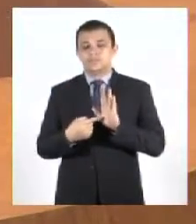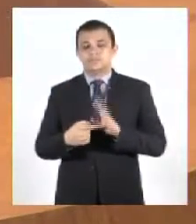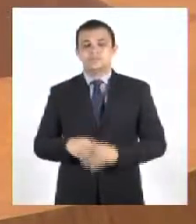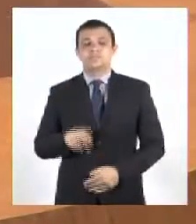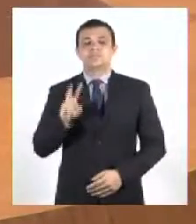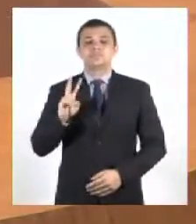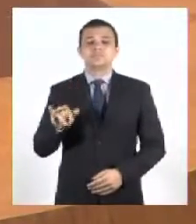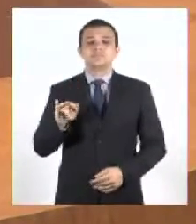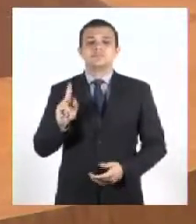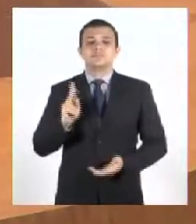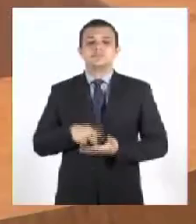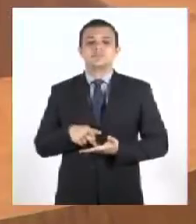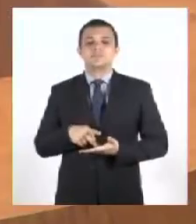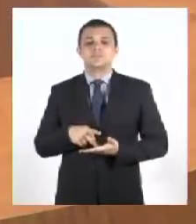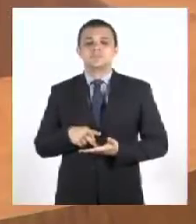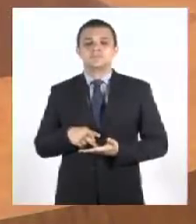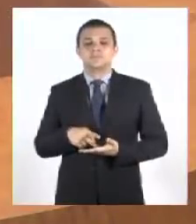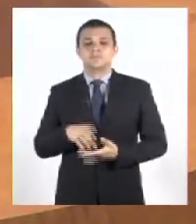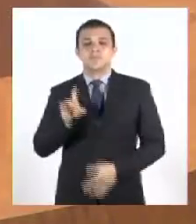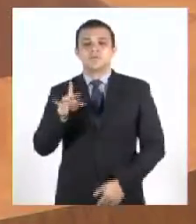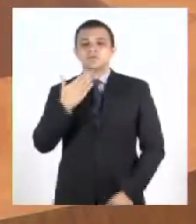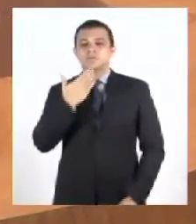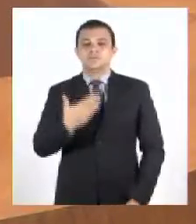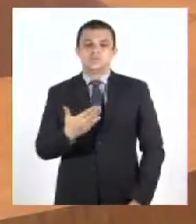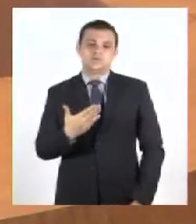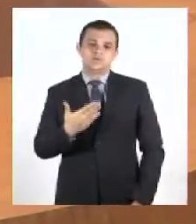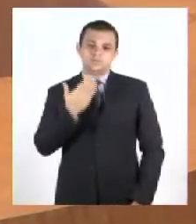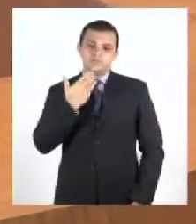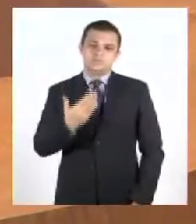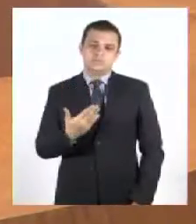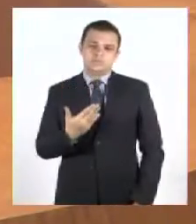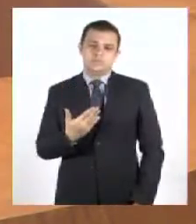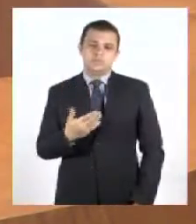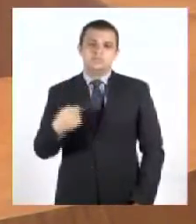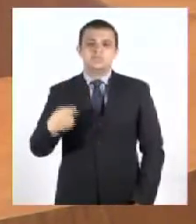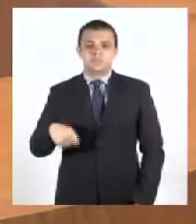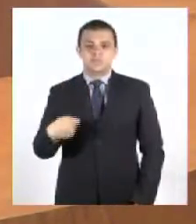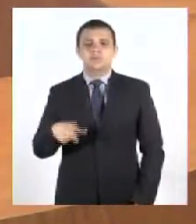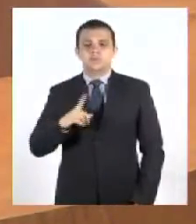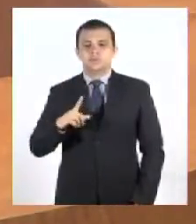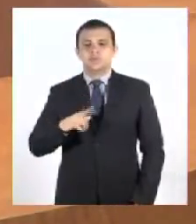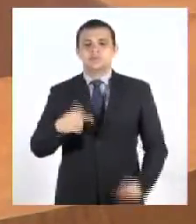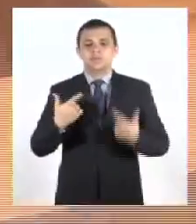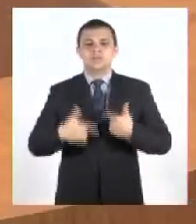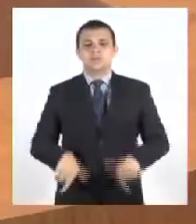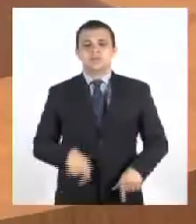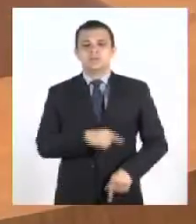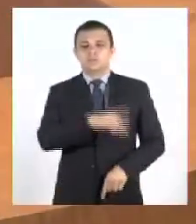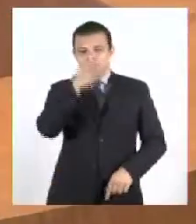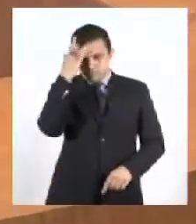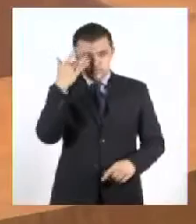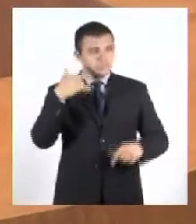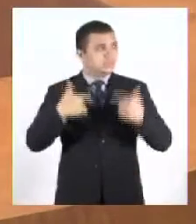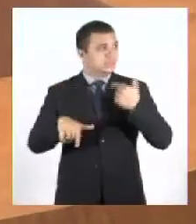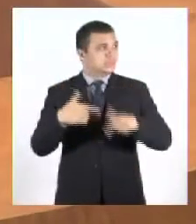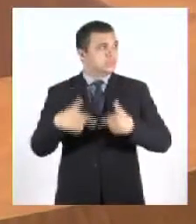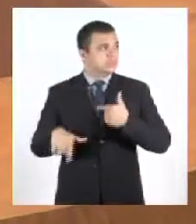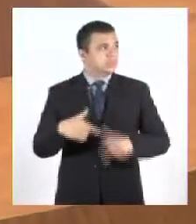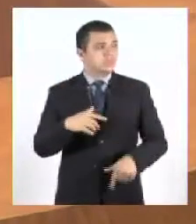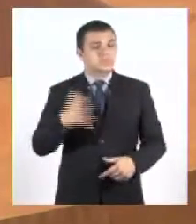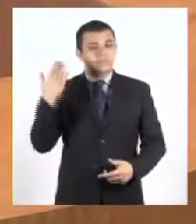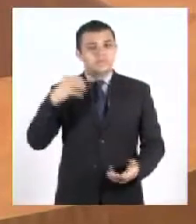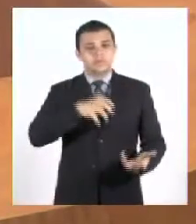que vem apenas solicitar que seja anistiado todos os trabalhadores que fizeram a